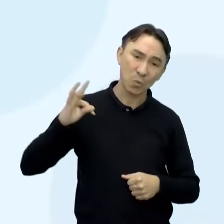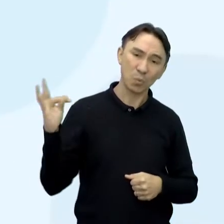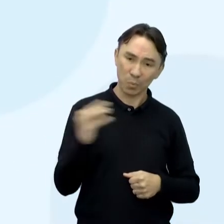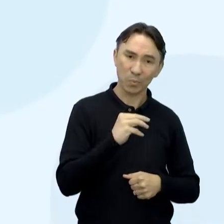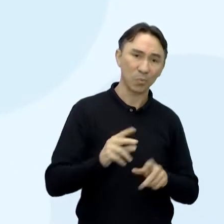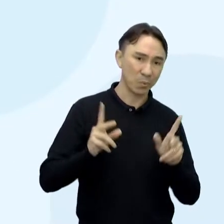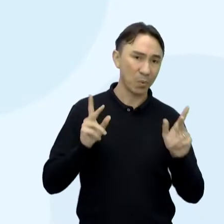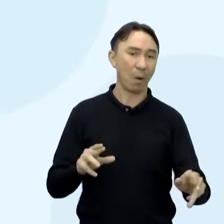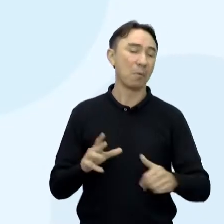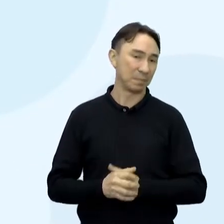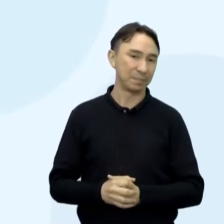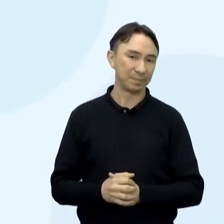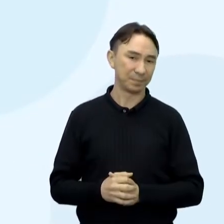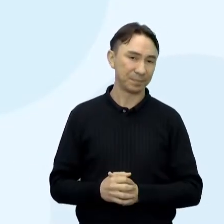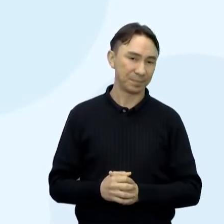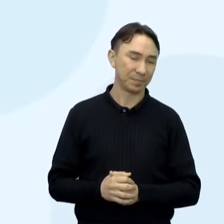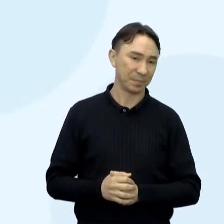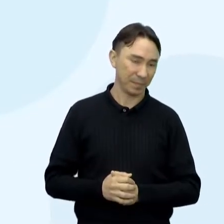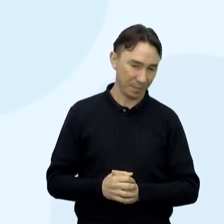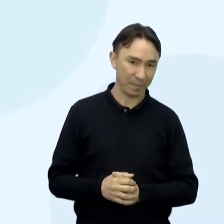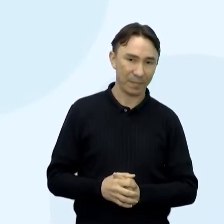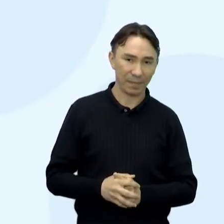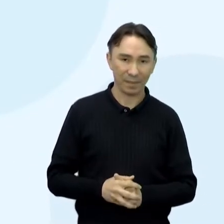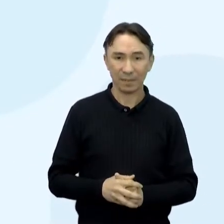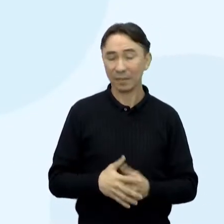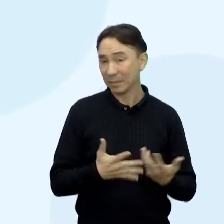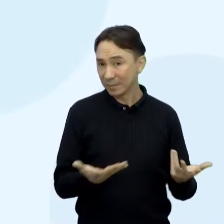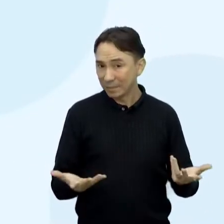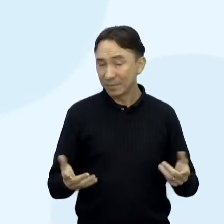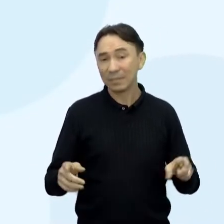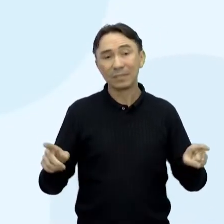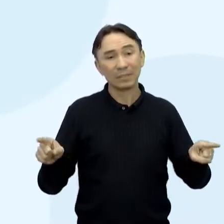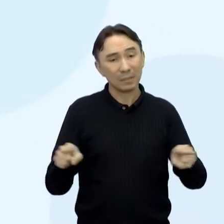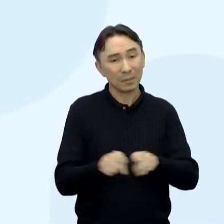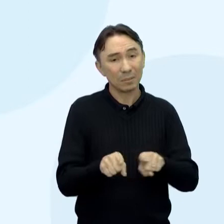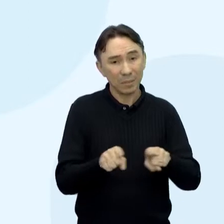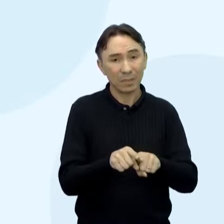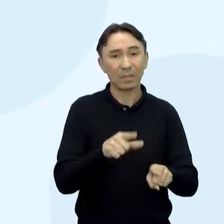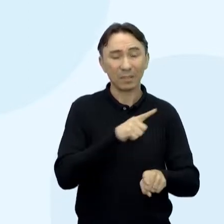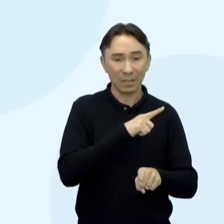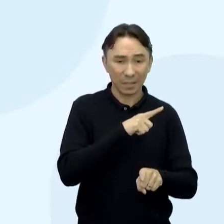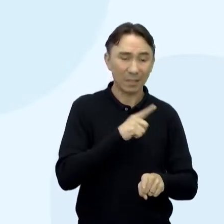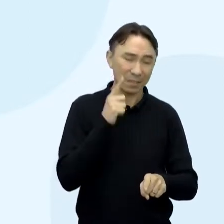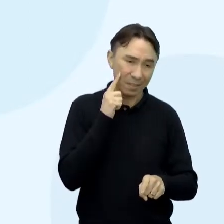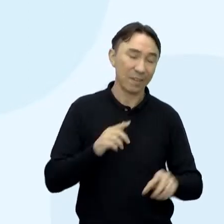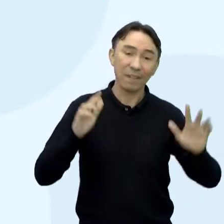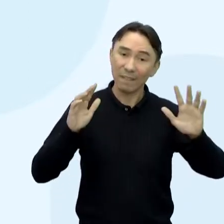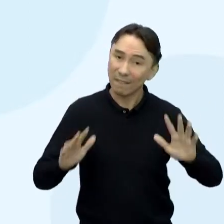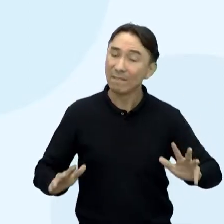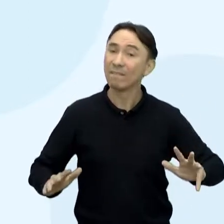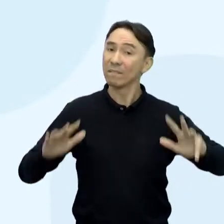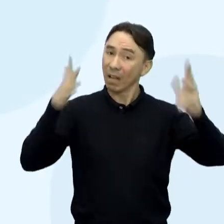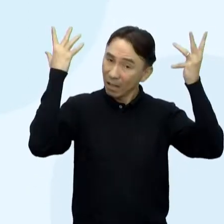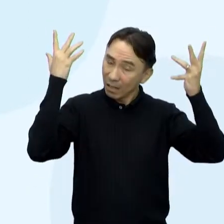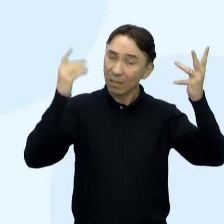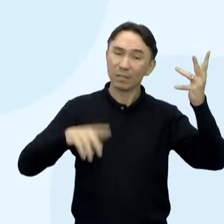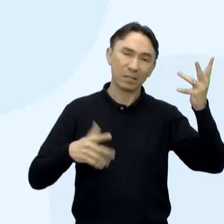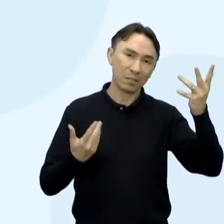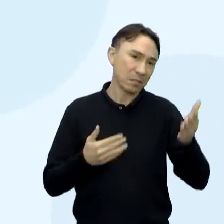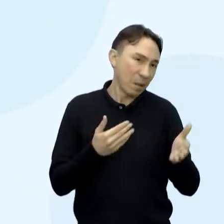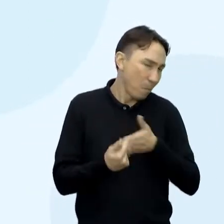LED. É muito comum a gente ter esses aspectos também numa festa. De novo, independe da